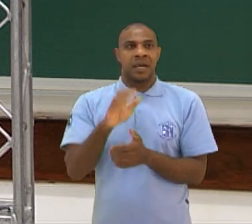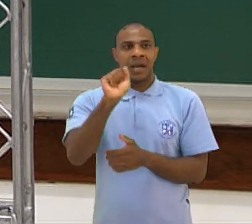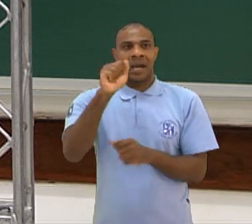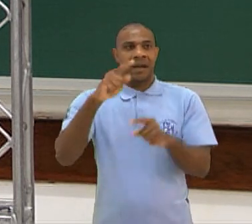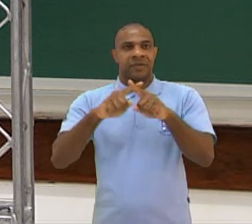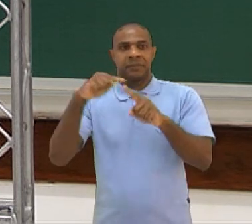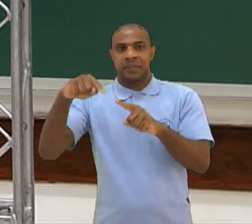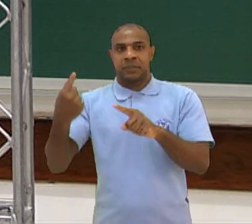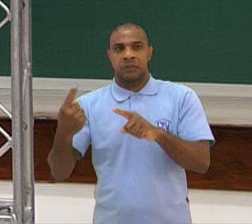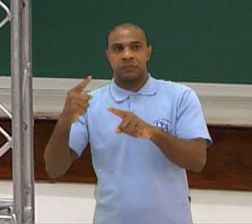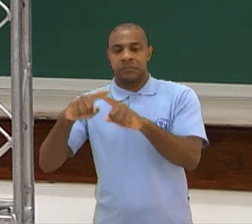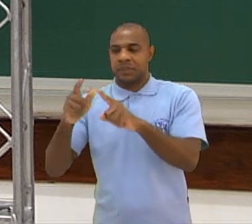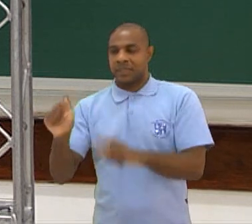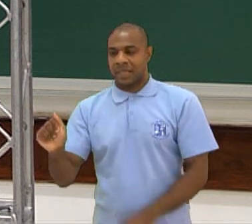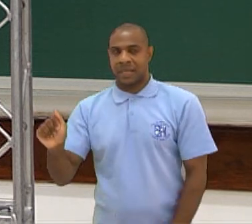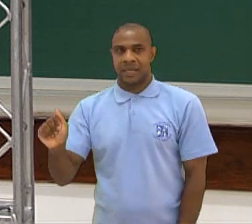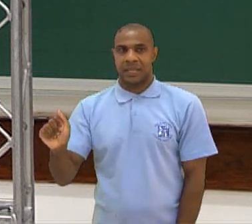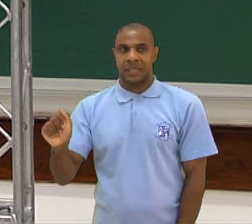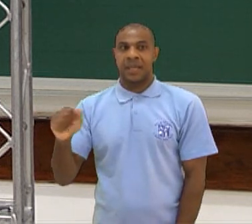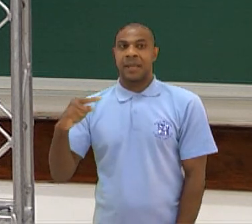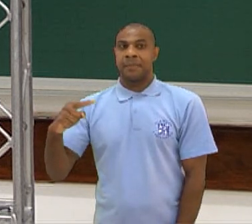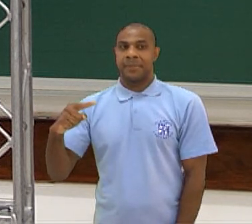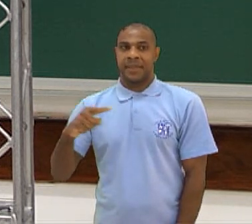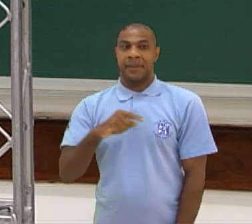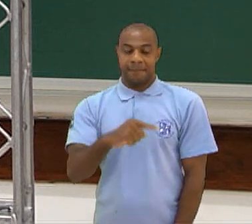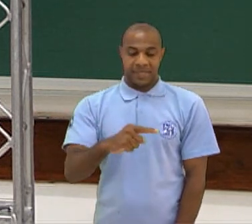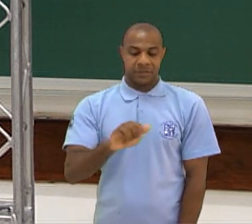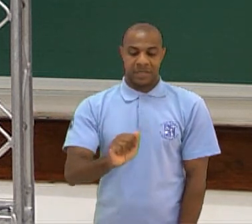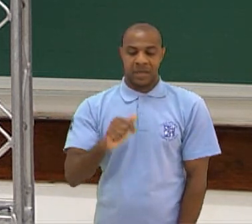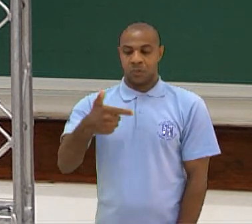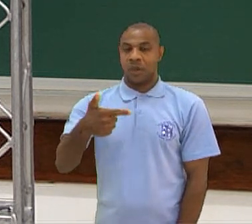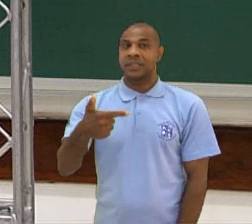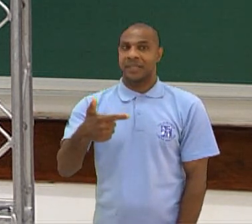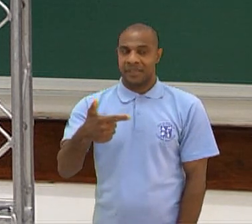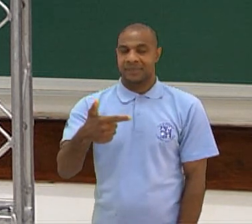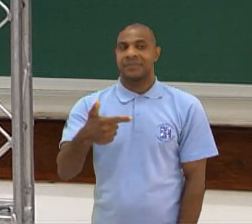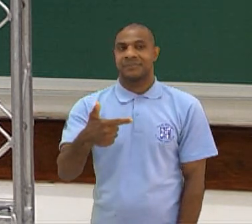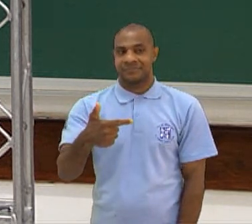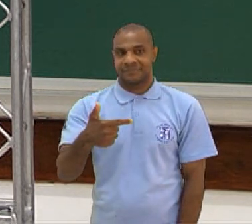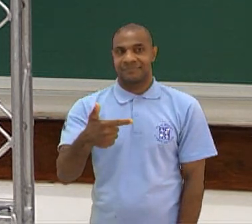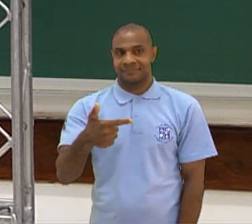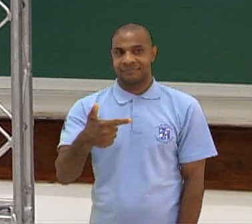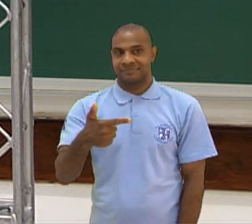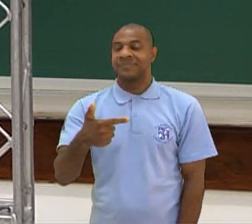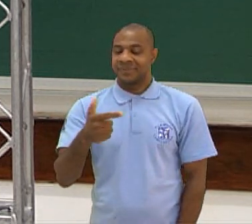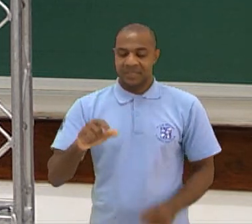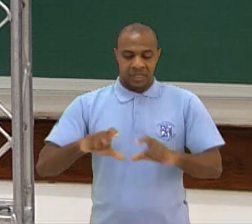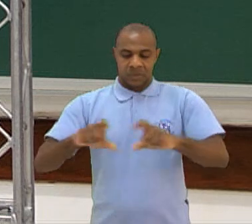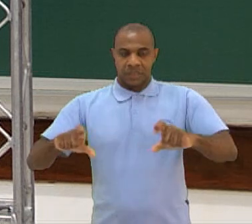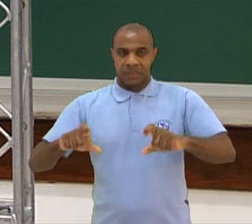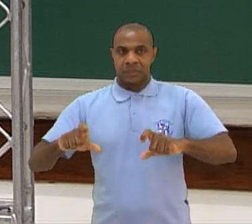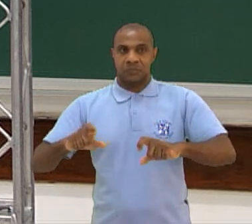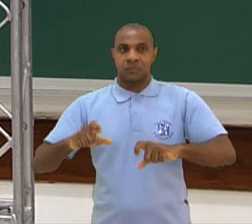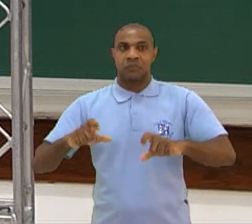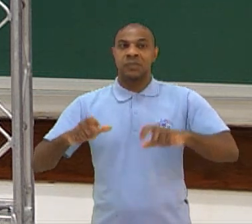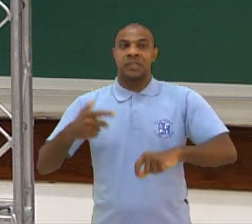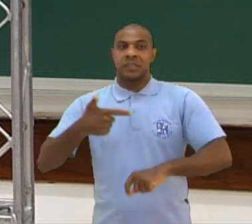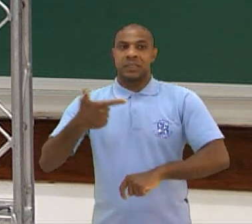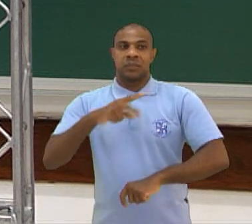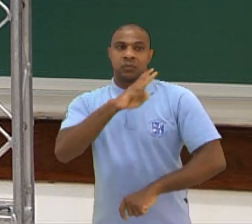5, eu joguei para o outro lado, ficou menos 5. Muito importante esse ajuste aí. Qual é a matriz dos coeficientes? A conhecida matriz